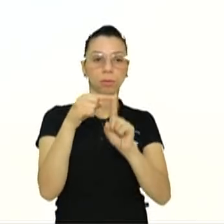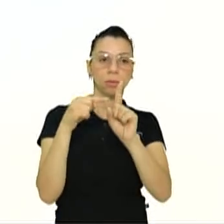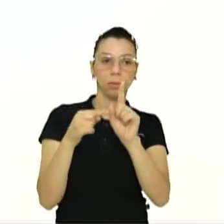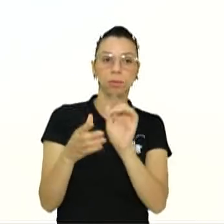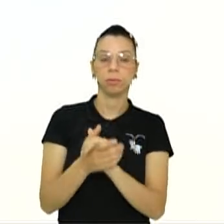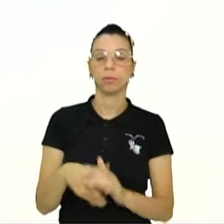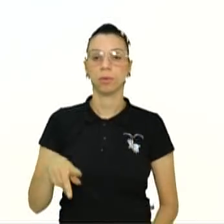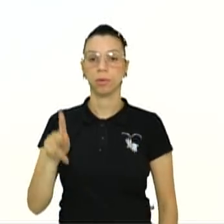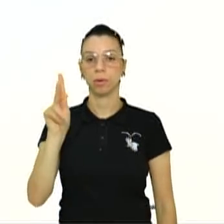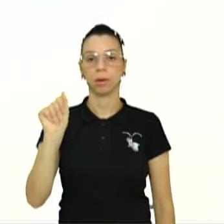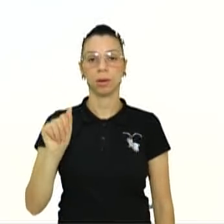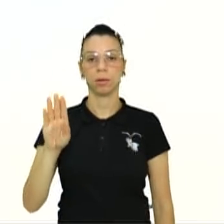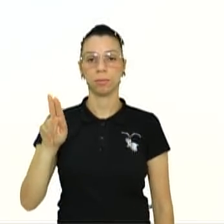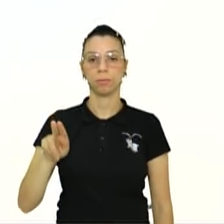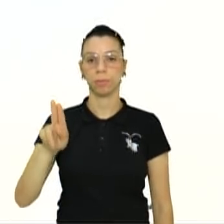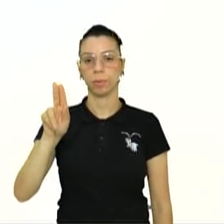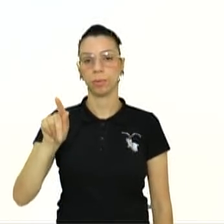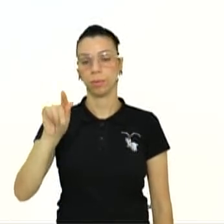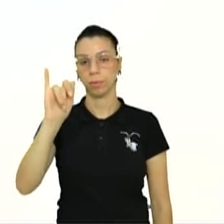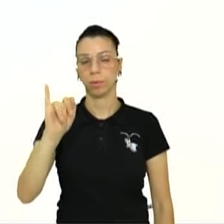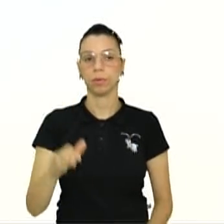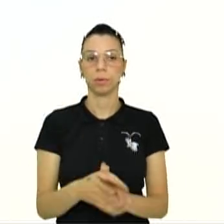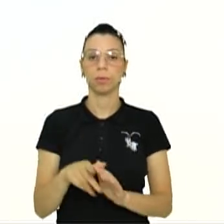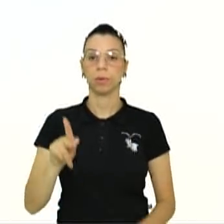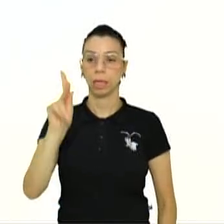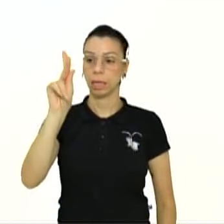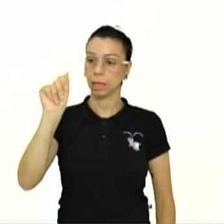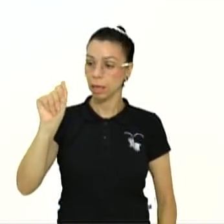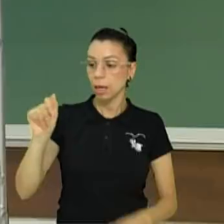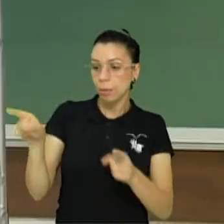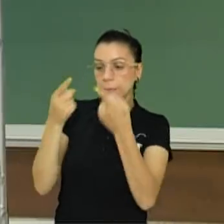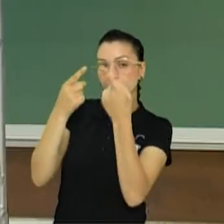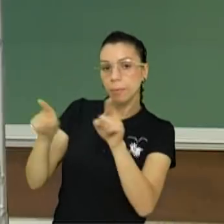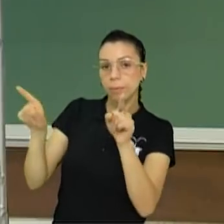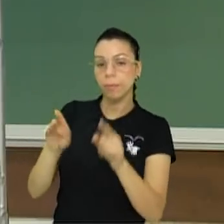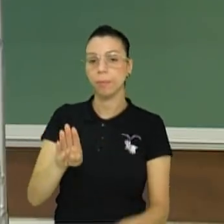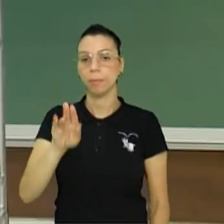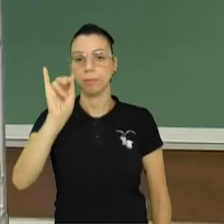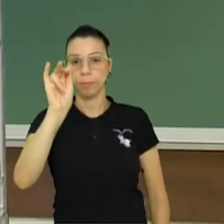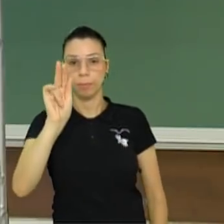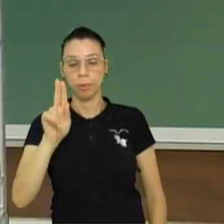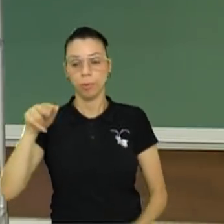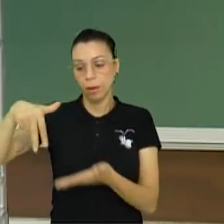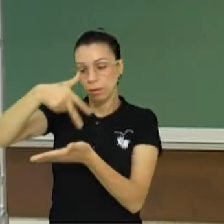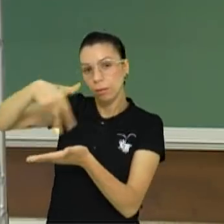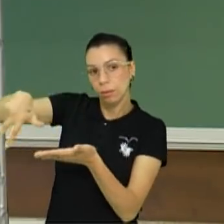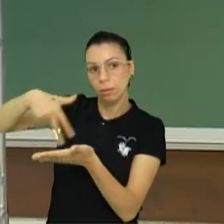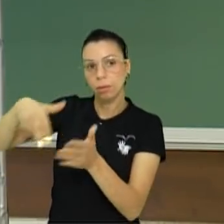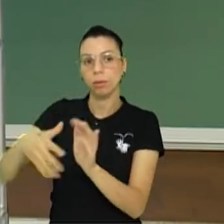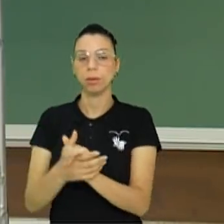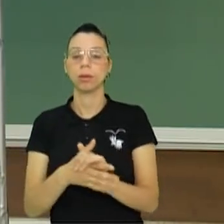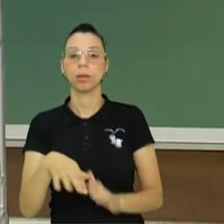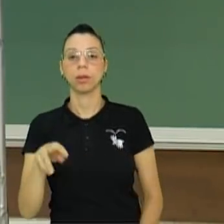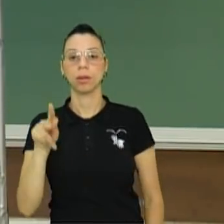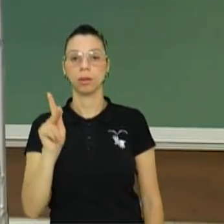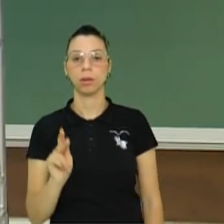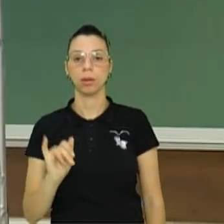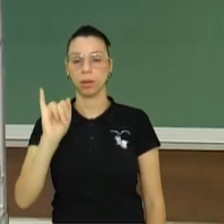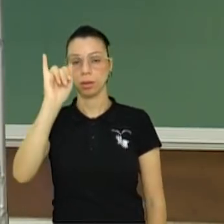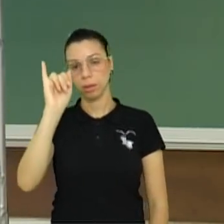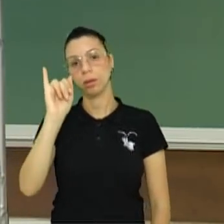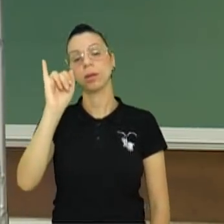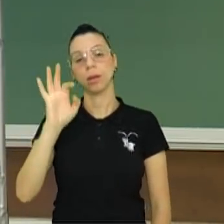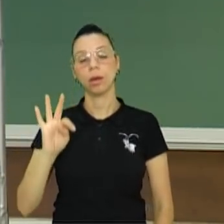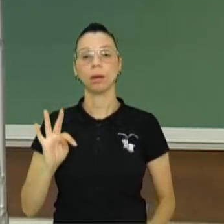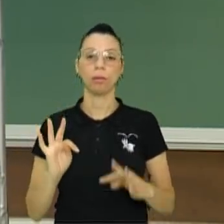é um estilo. Então Ka é música, Bu é dança e Ki é técnica.